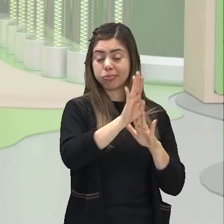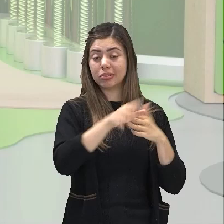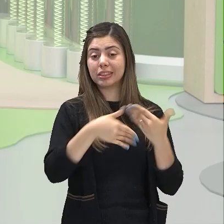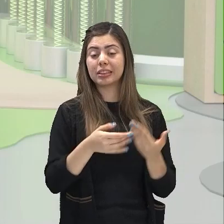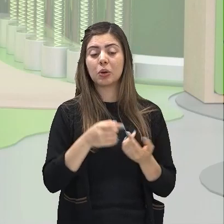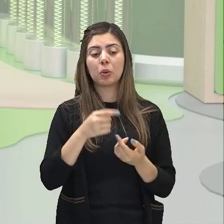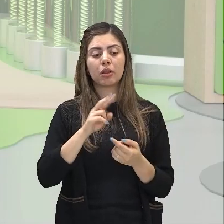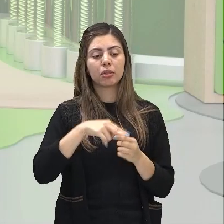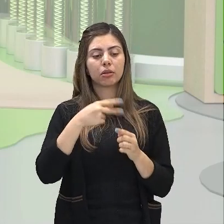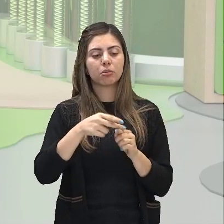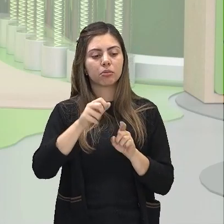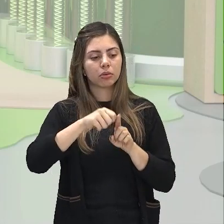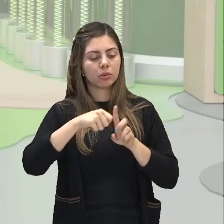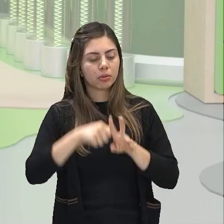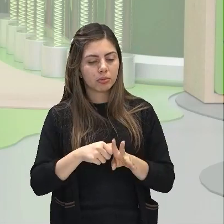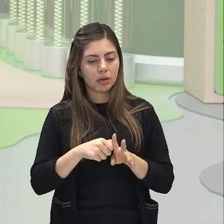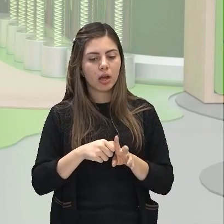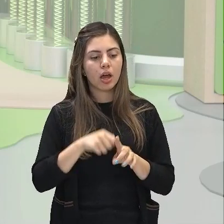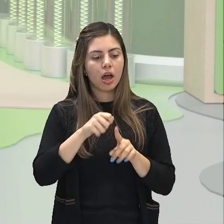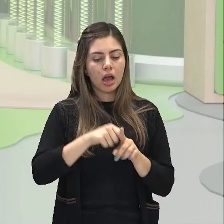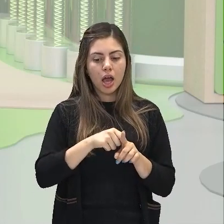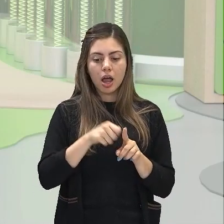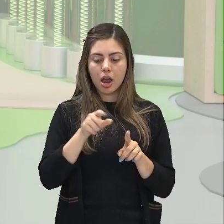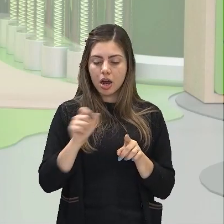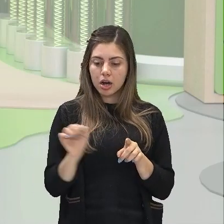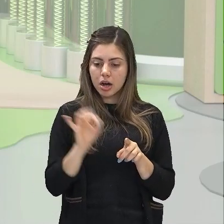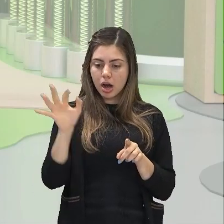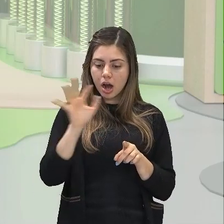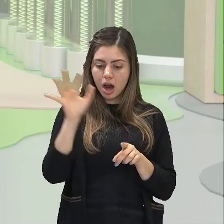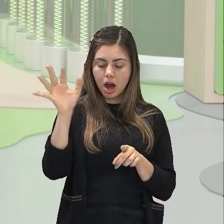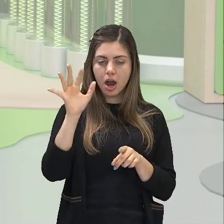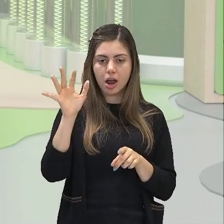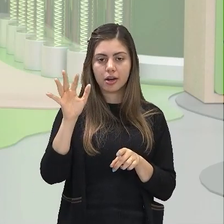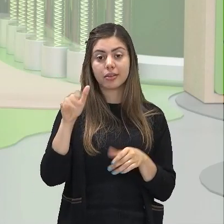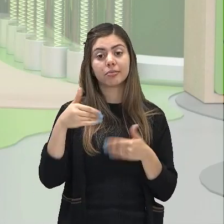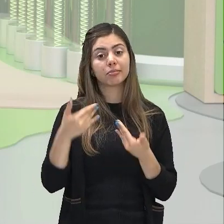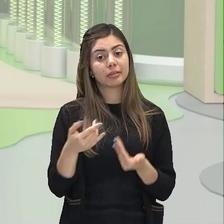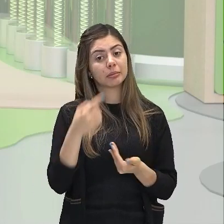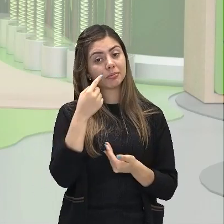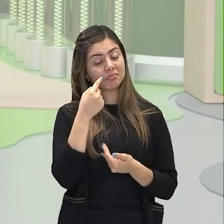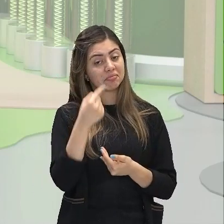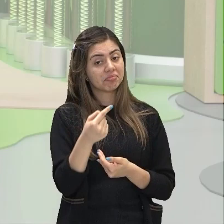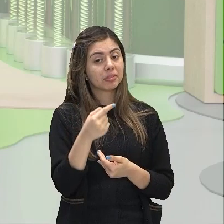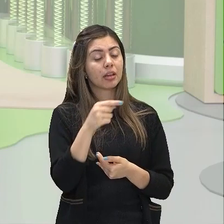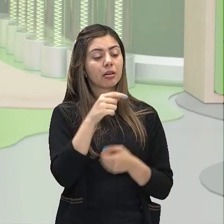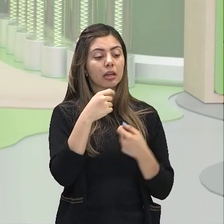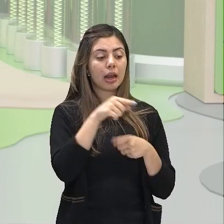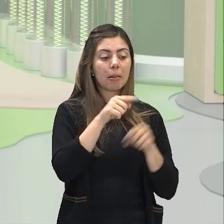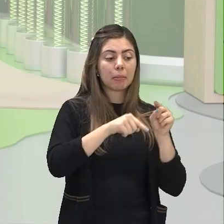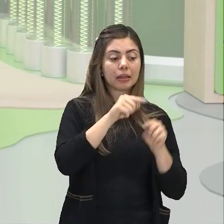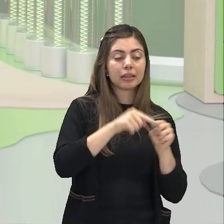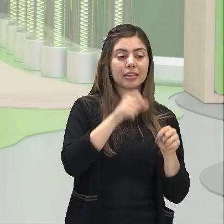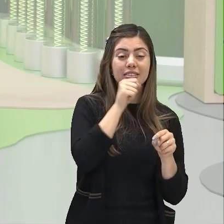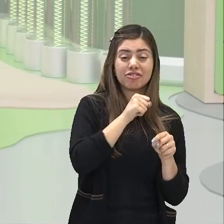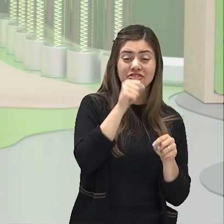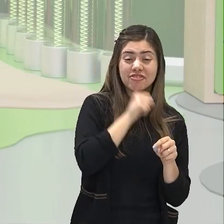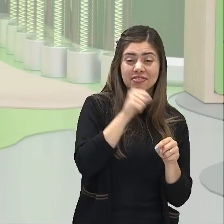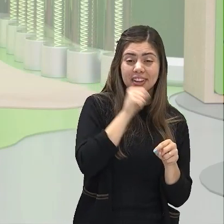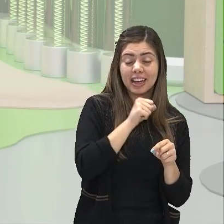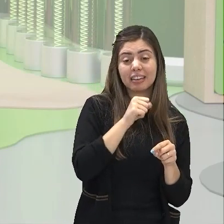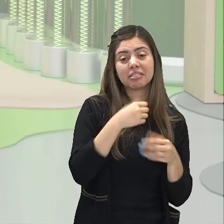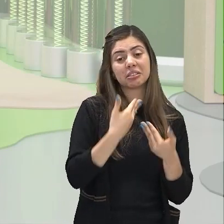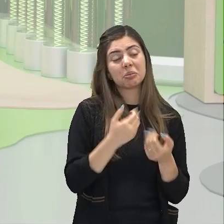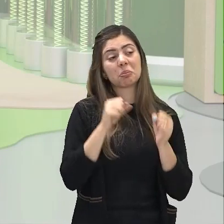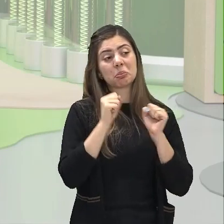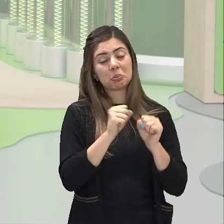você fala, mas eu economizei tanto e a conta continua vindo alta. Verifica se você não tem ali um equipamento muito antigo que está trazendo esse problema e